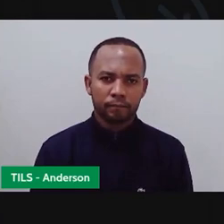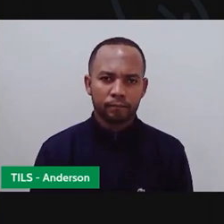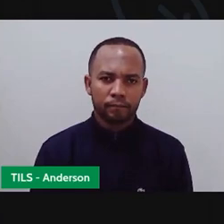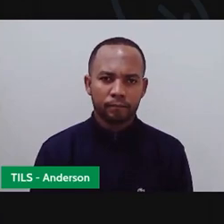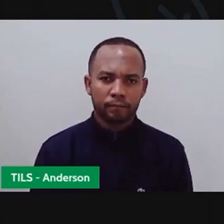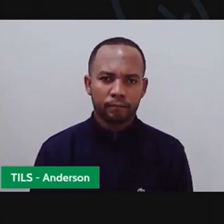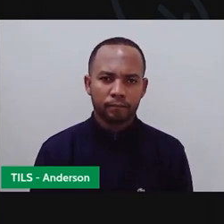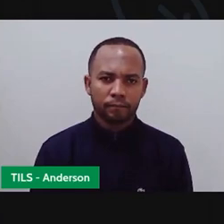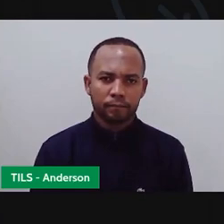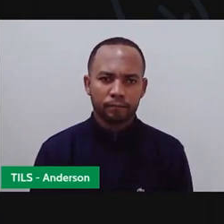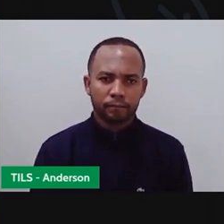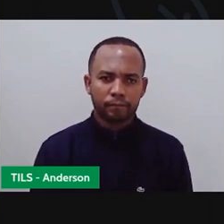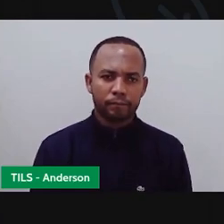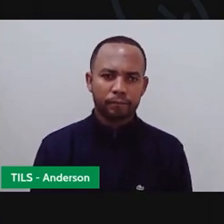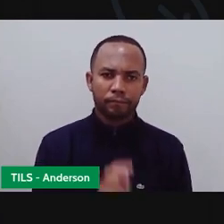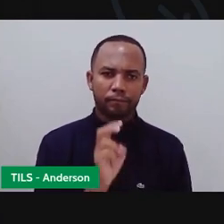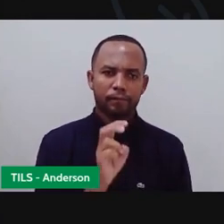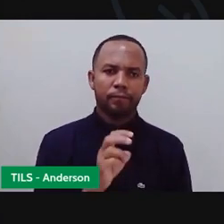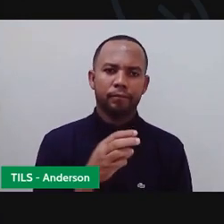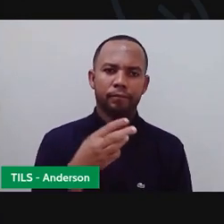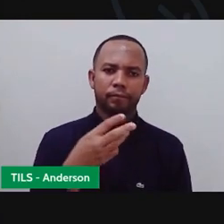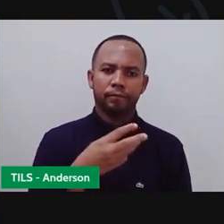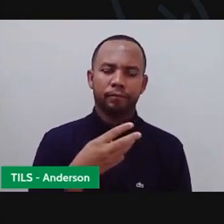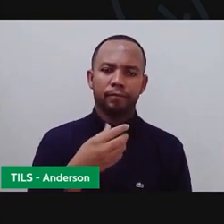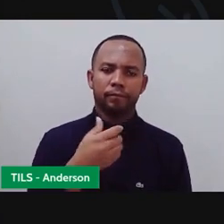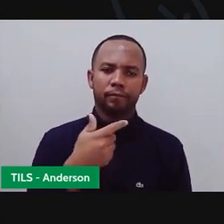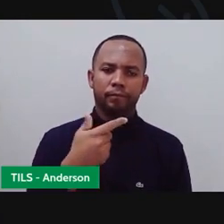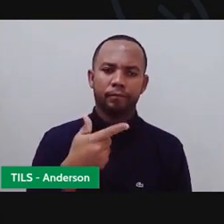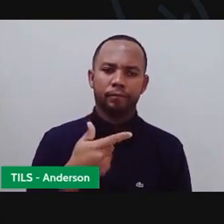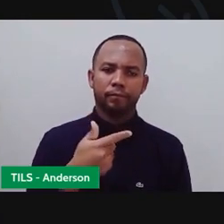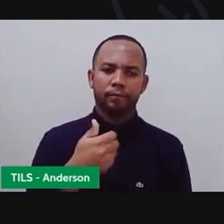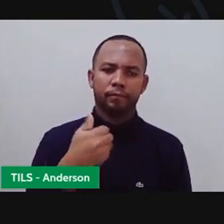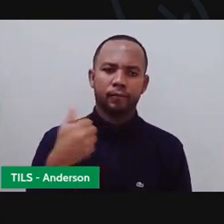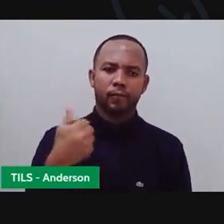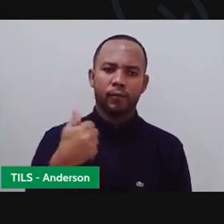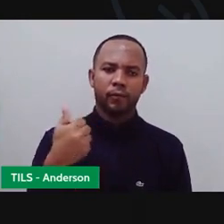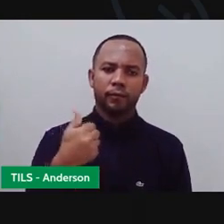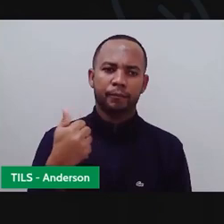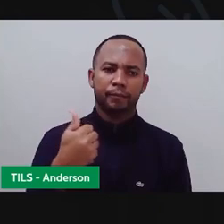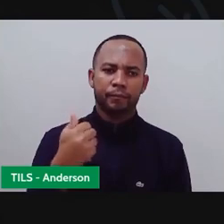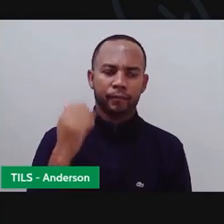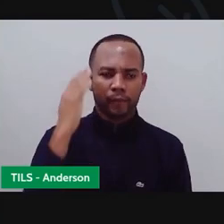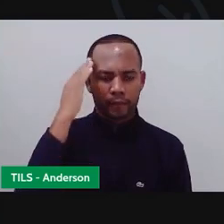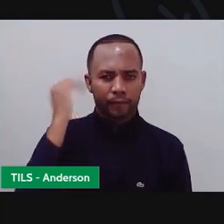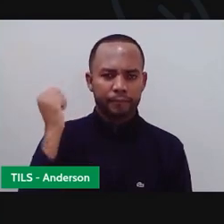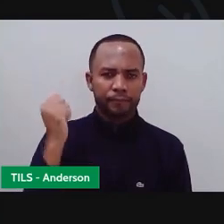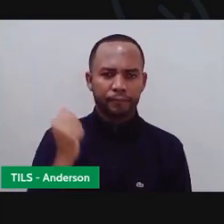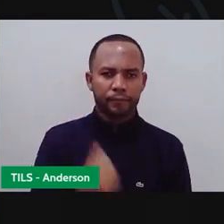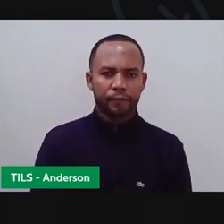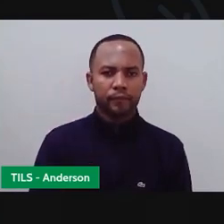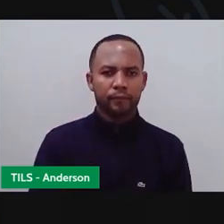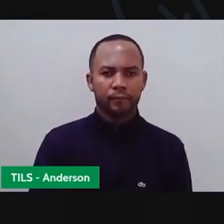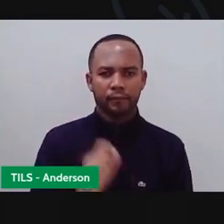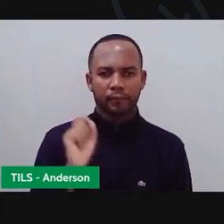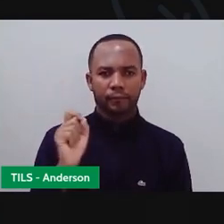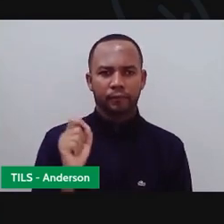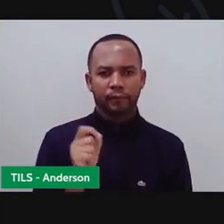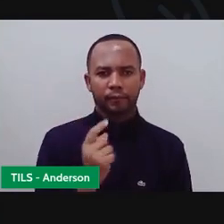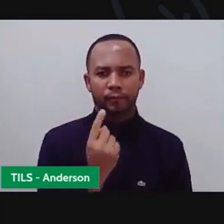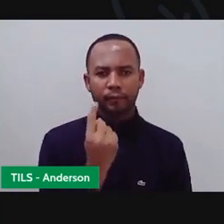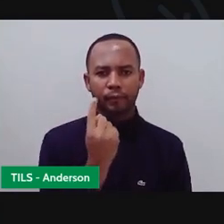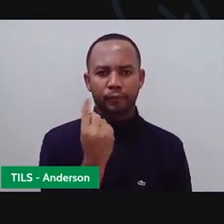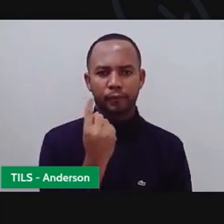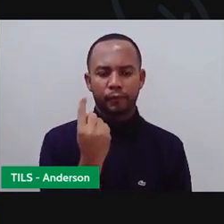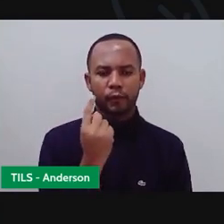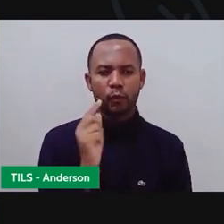valor de lugar que vende já fez aqui a gente está no seguinte que a unidade Jacó puxar isso para cá que a unidade